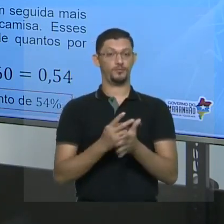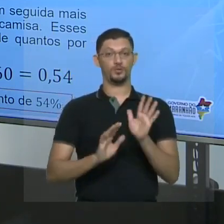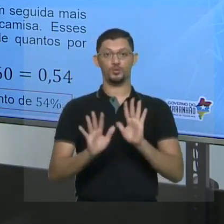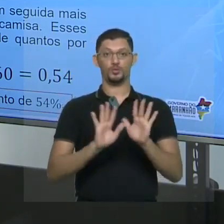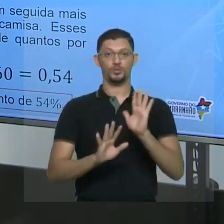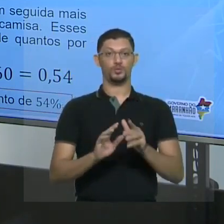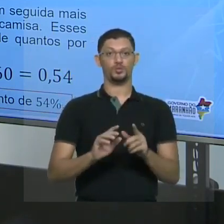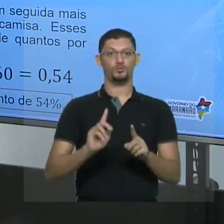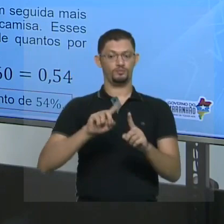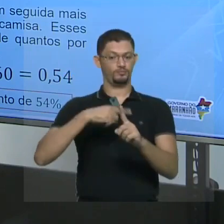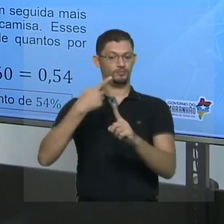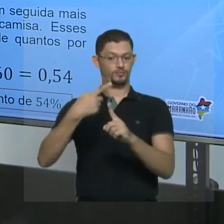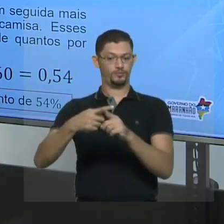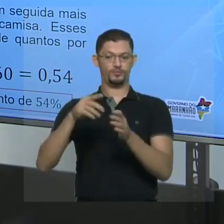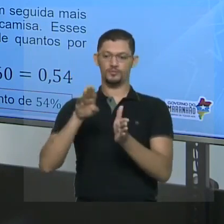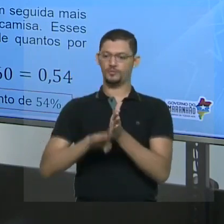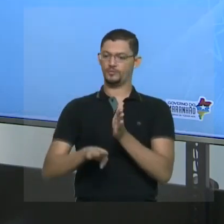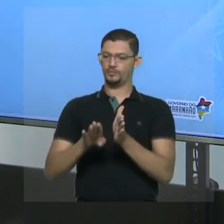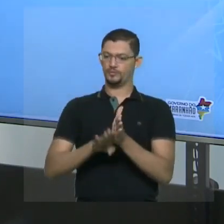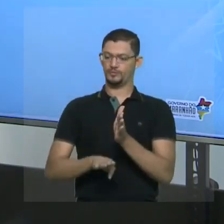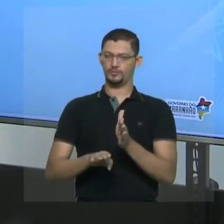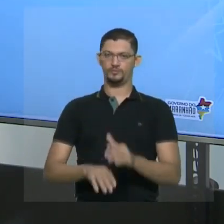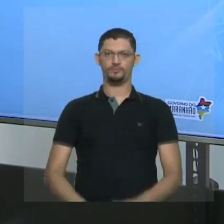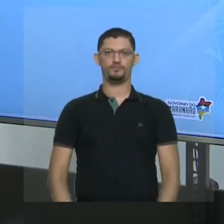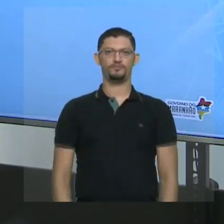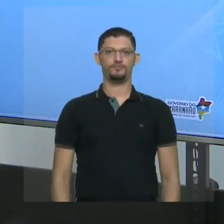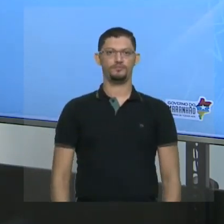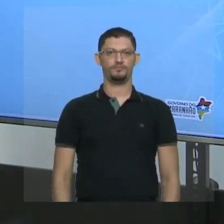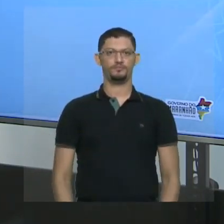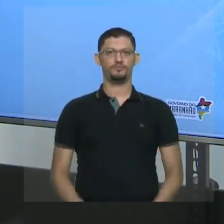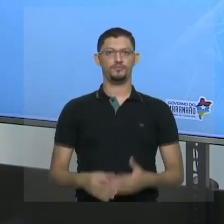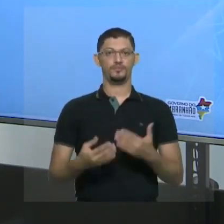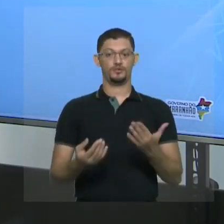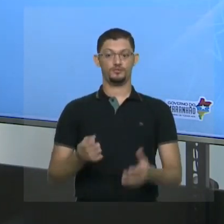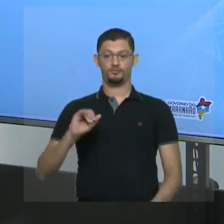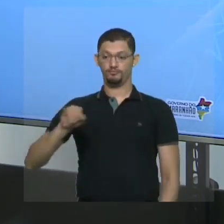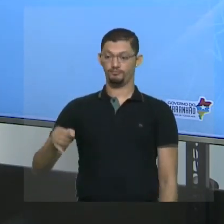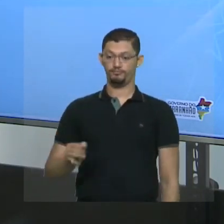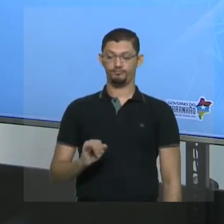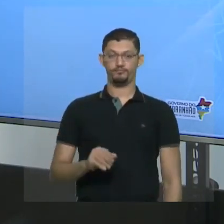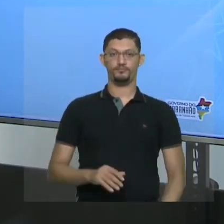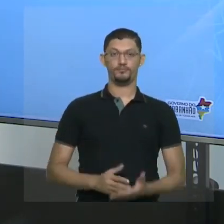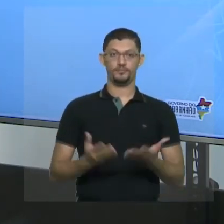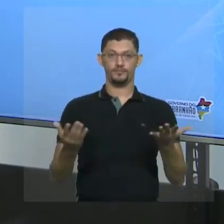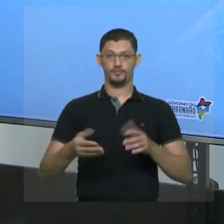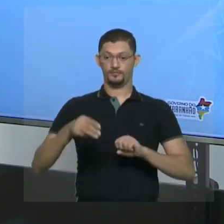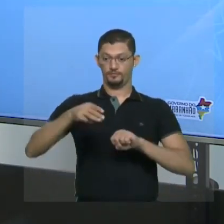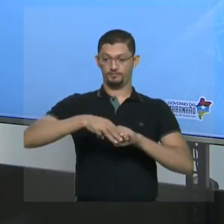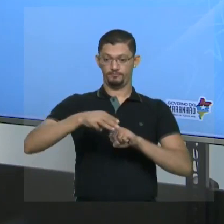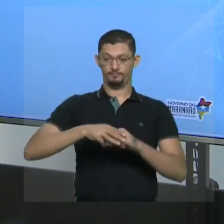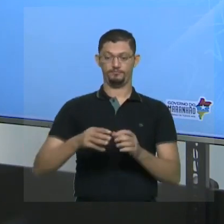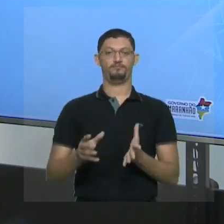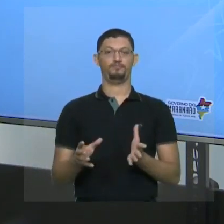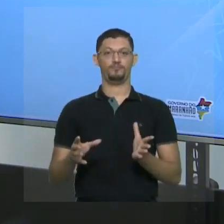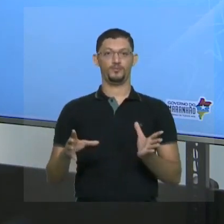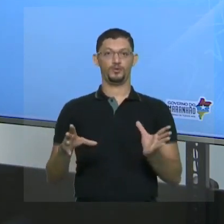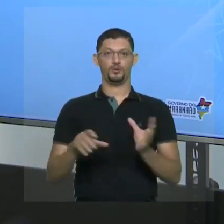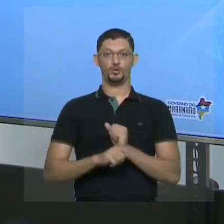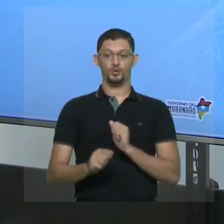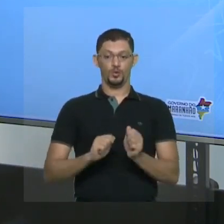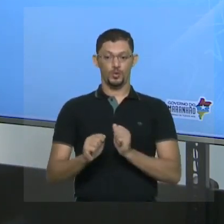trata de aumento e desconto. Então, olha só. Nessa parte aqui de matemática financeira,